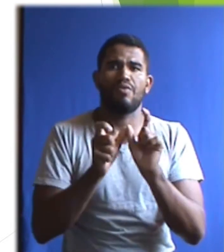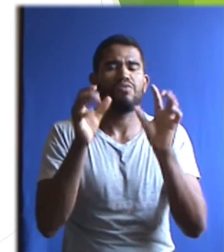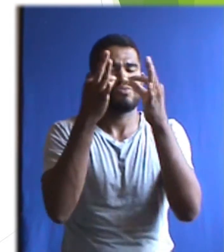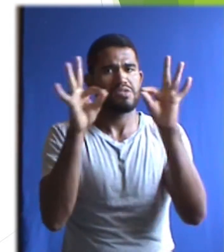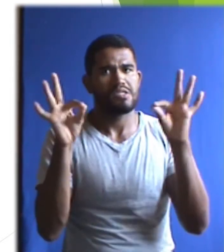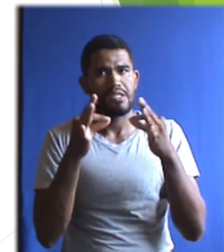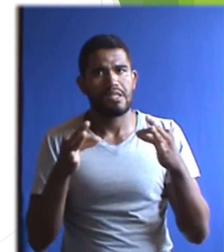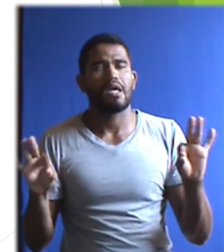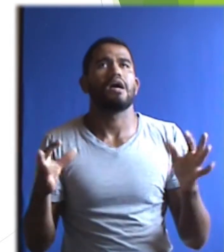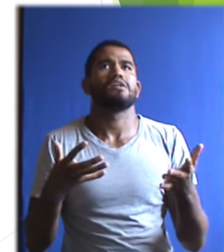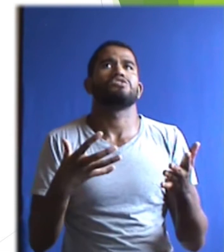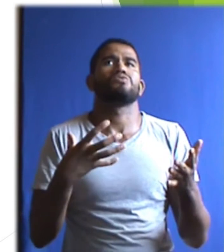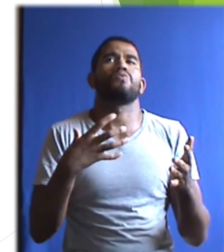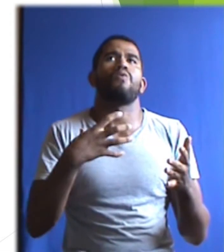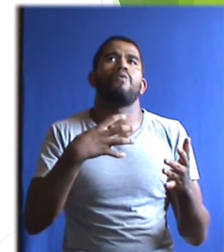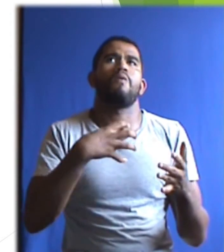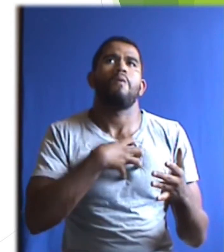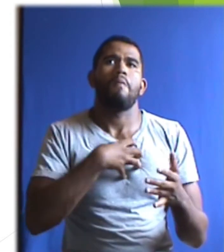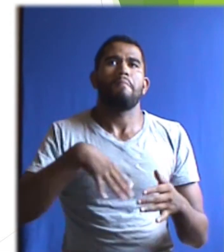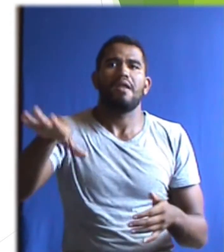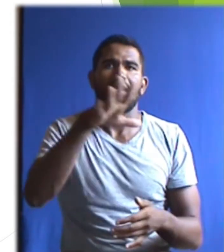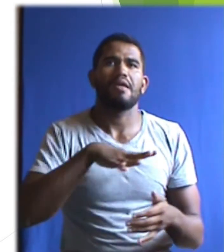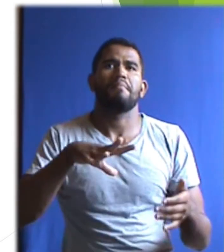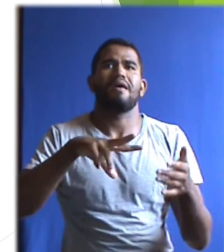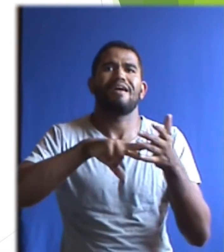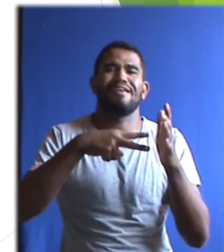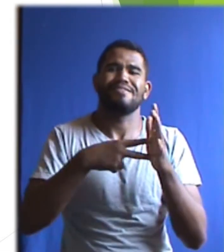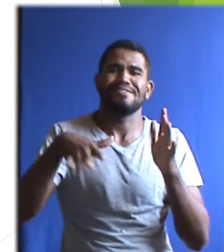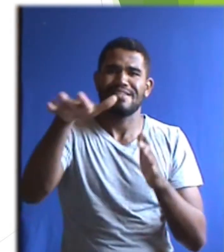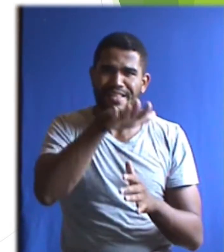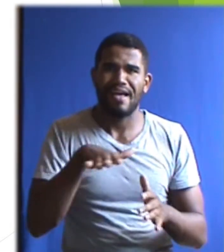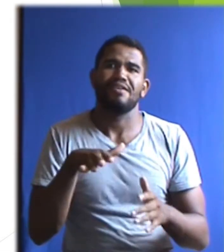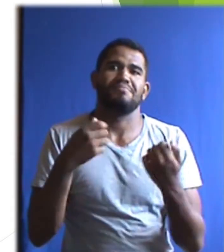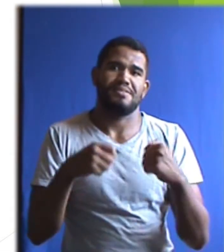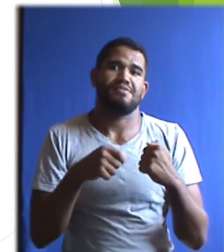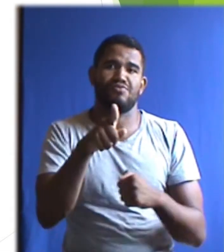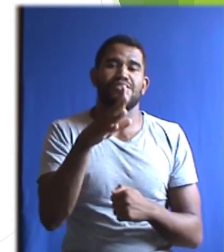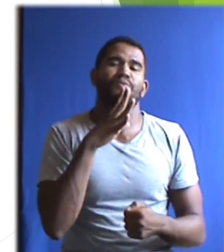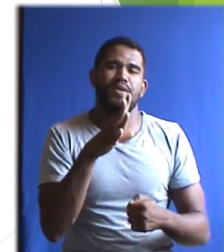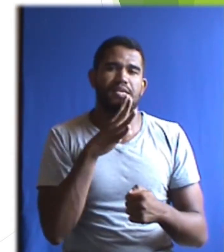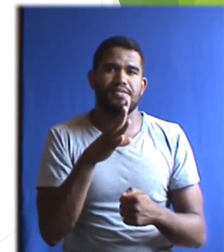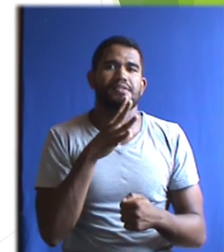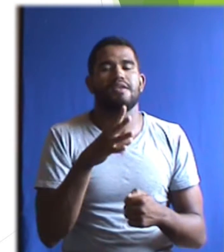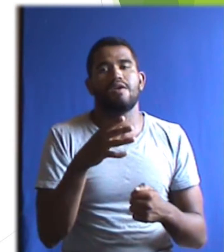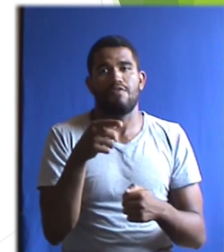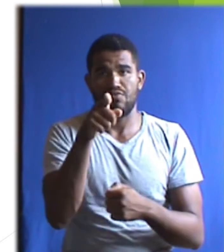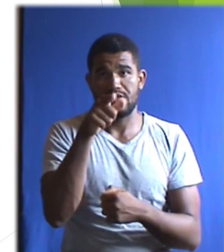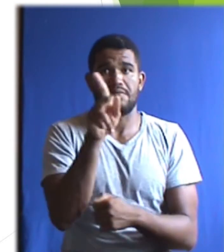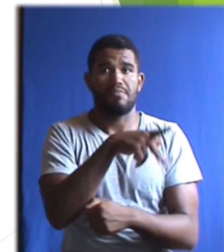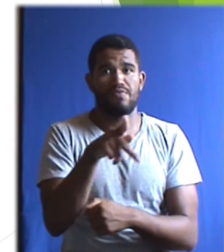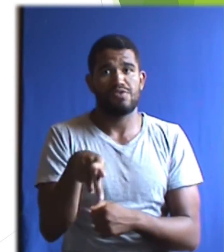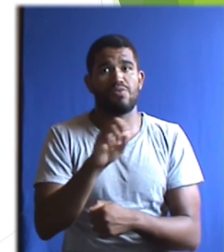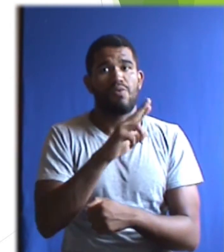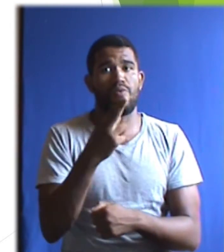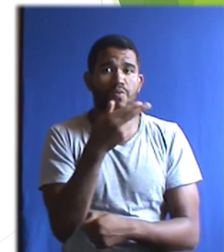o pragmático, que são aqueles conhecimentos mais gramaticais que é necessário ser dominado pelo